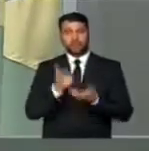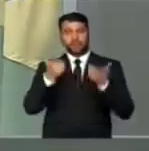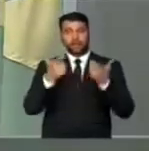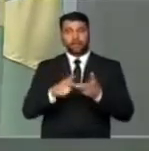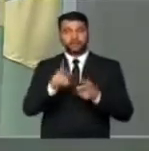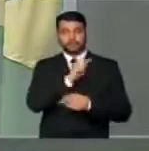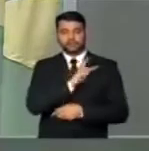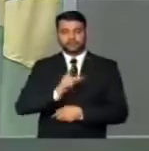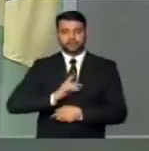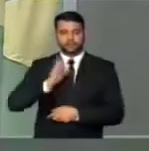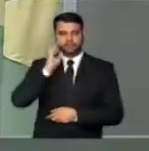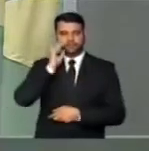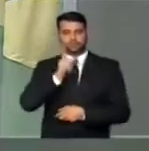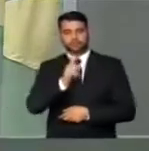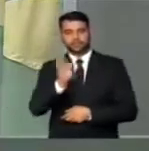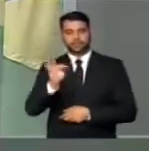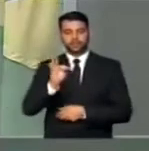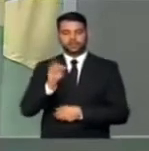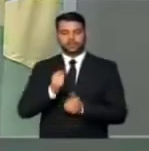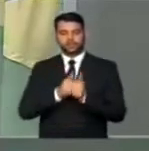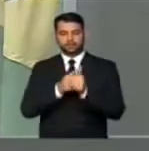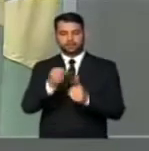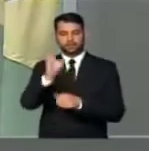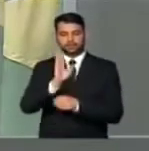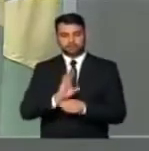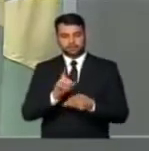Aonde a presidente Dilma e o PT levaram o país?